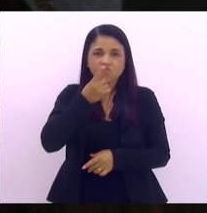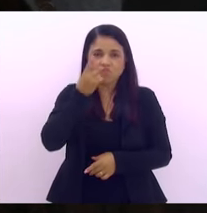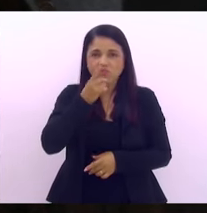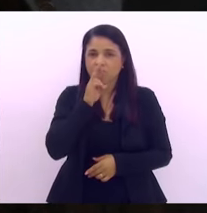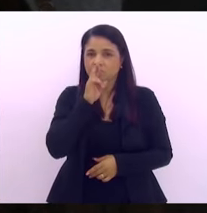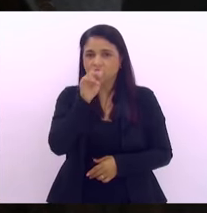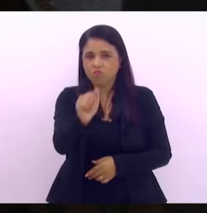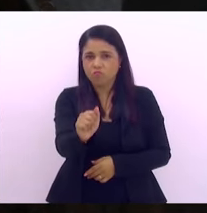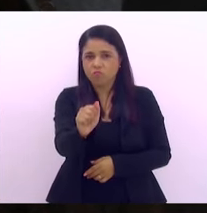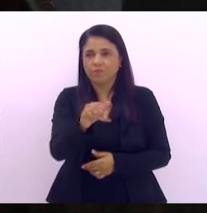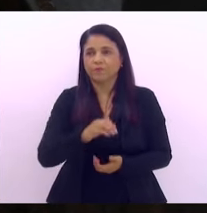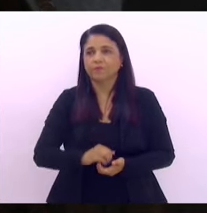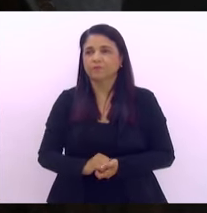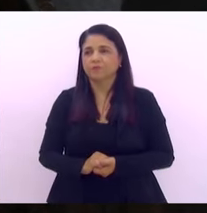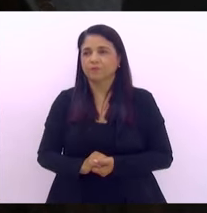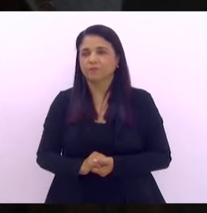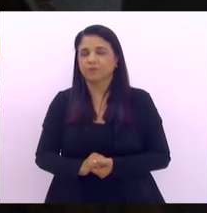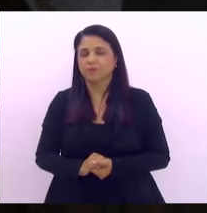Rodrigo Amorim.